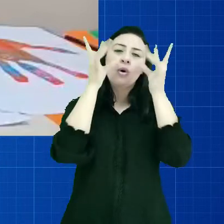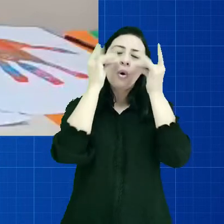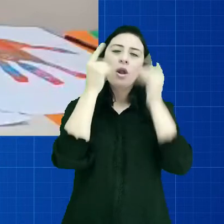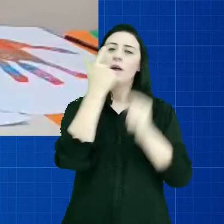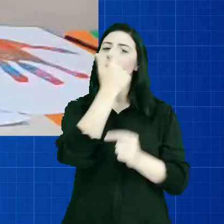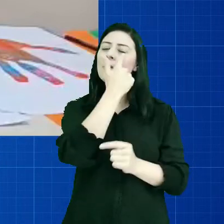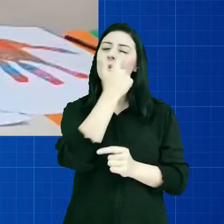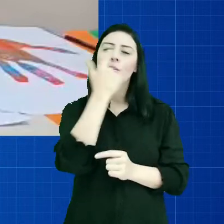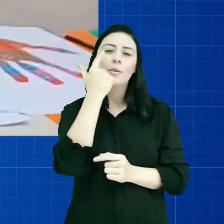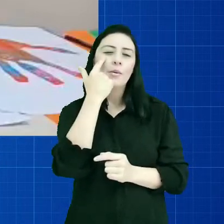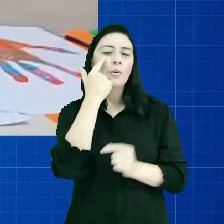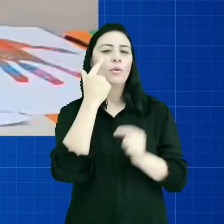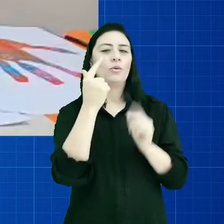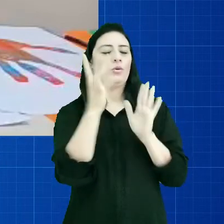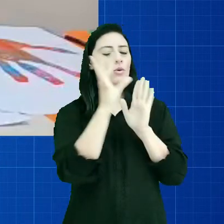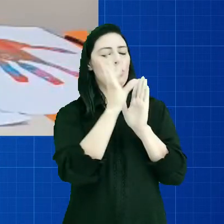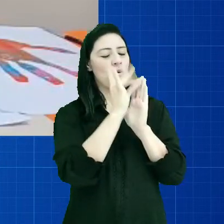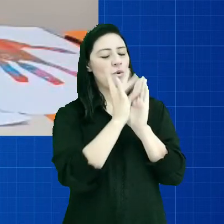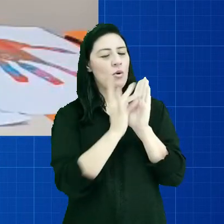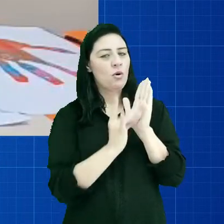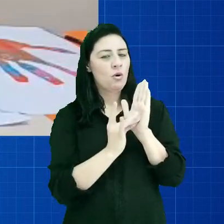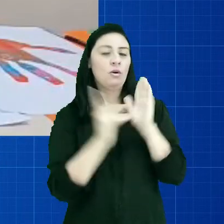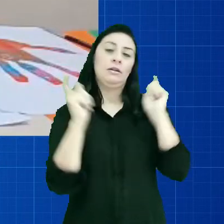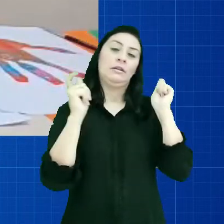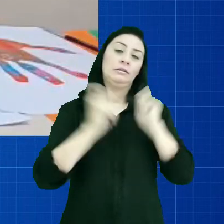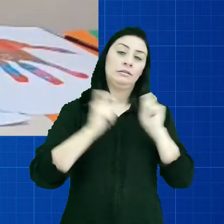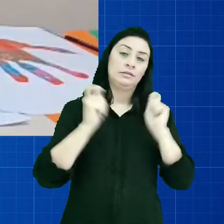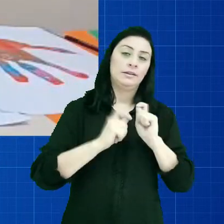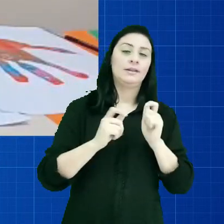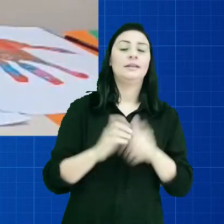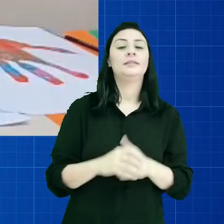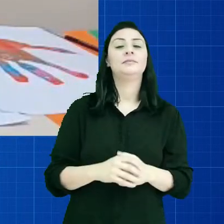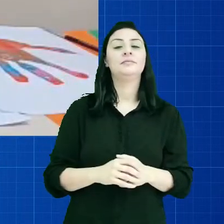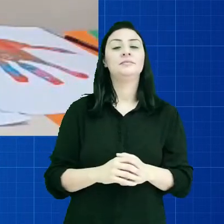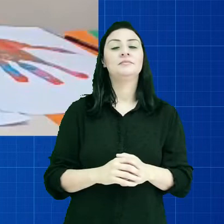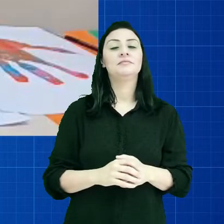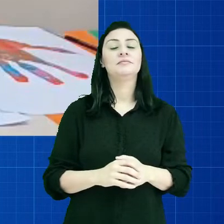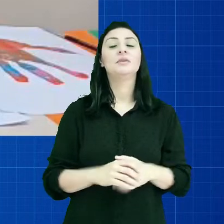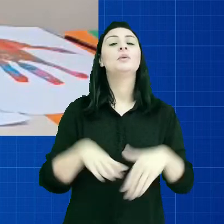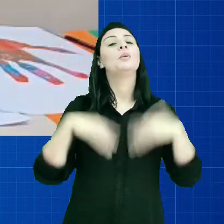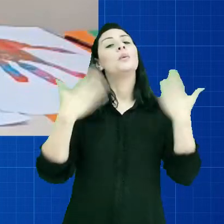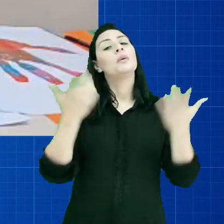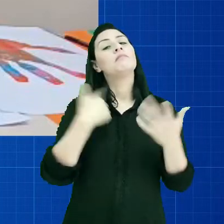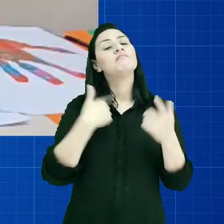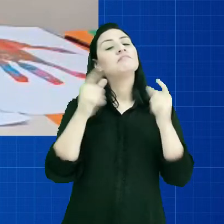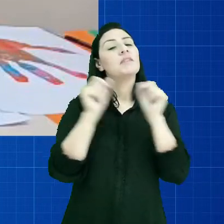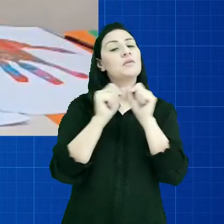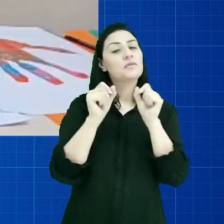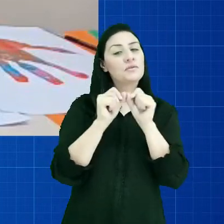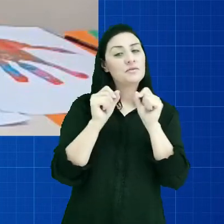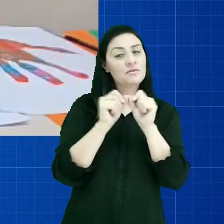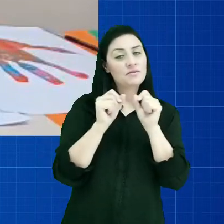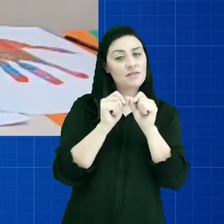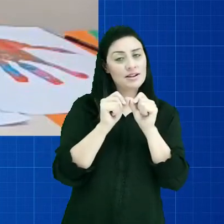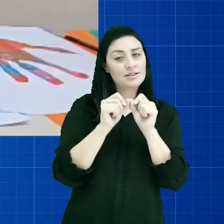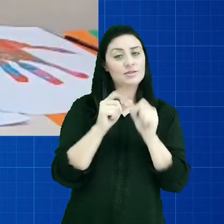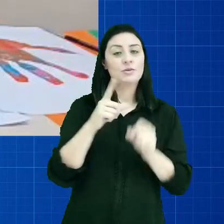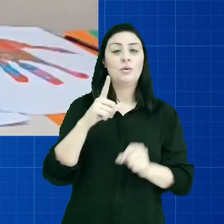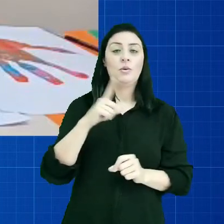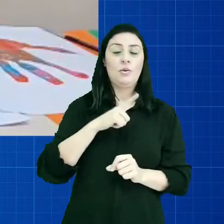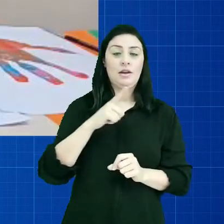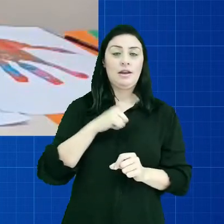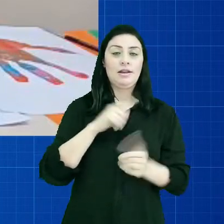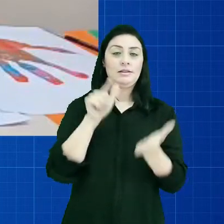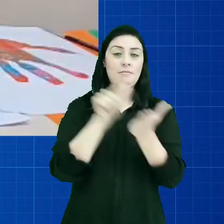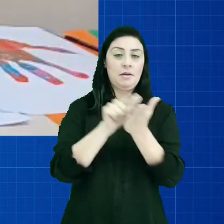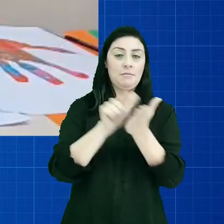ali nesse aqui, ó. Vai ficar assim, tá? E aí, o que que eu faço? Eu pego